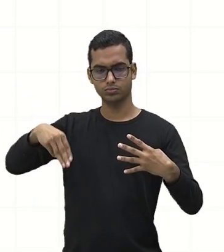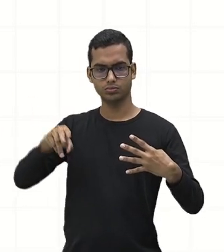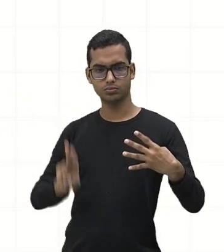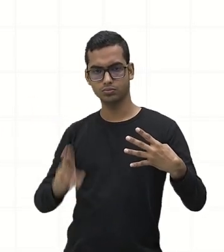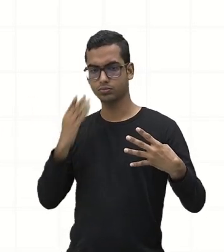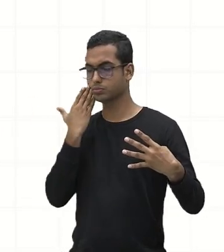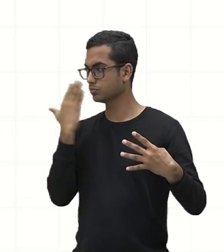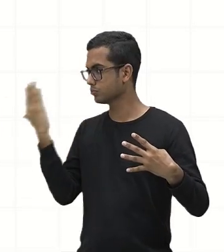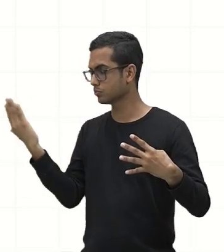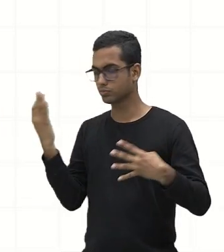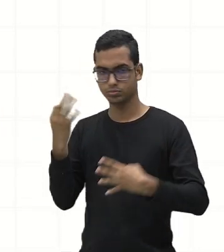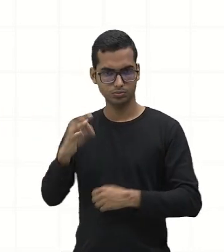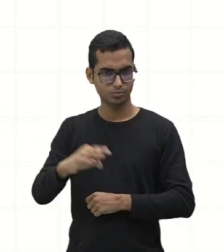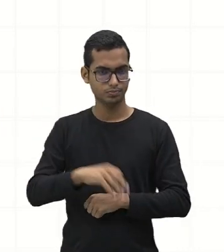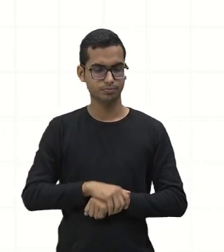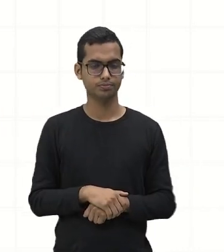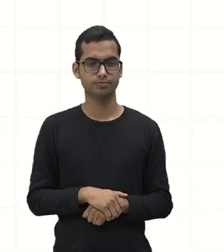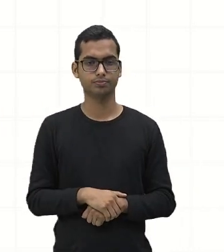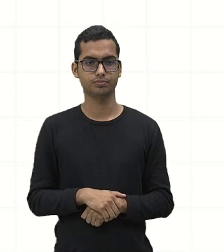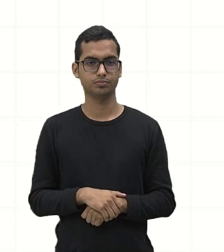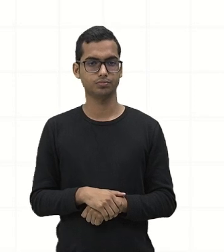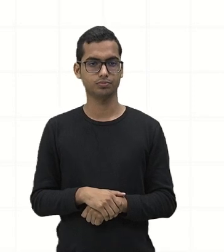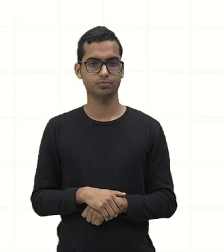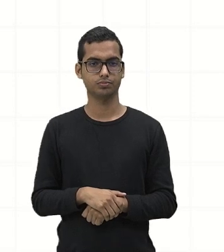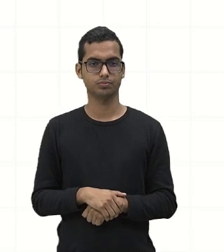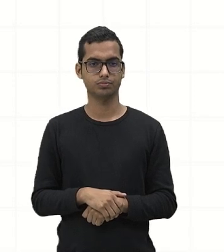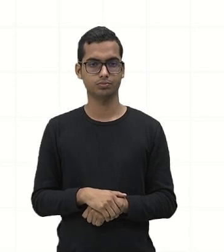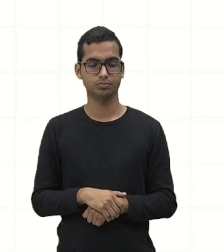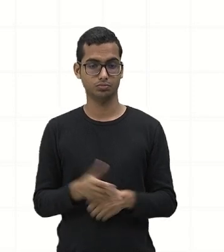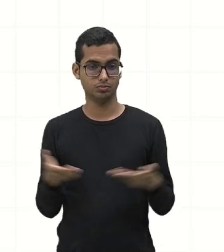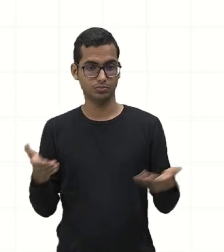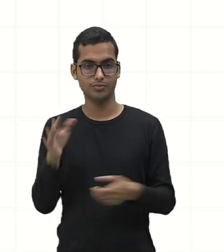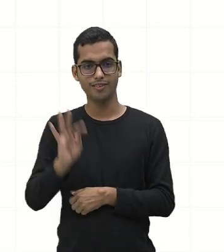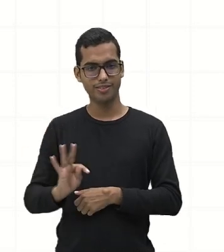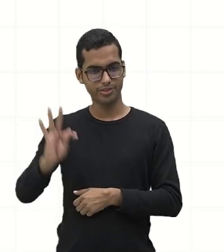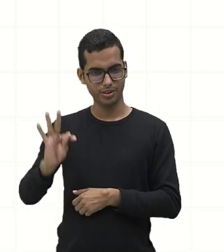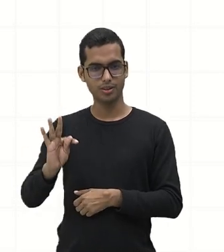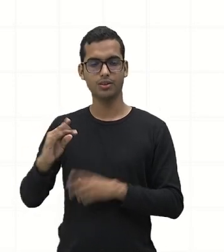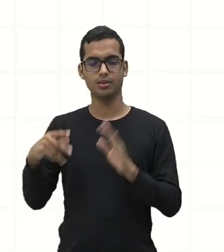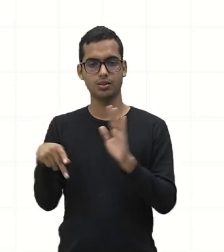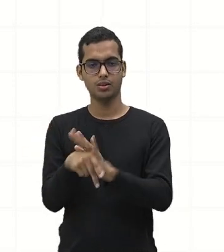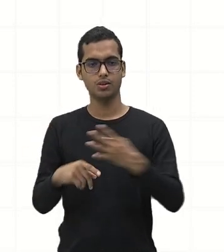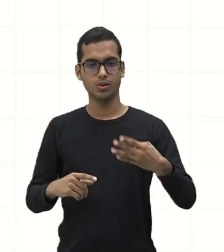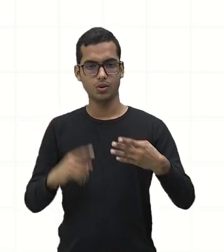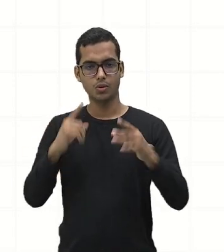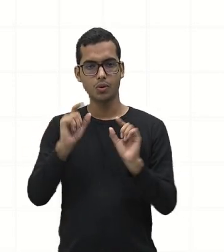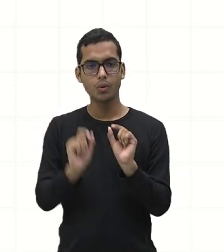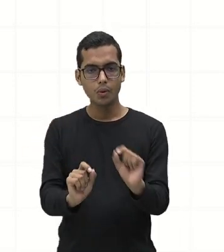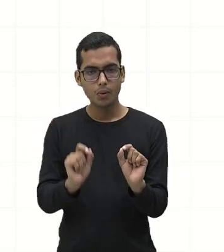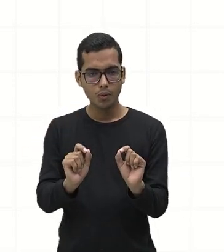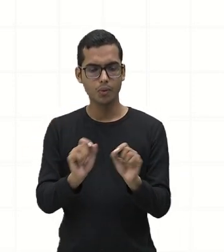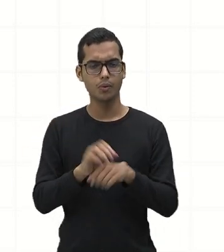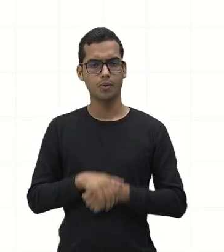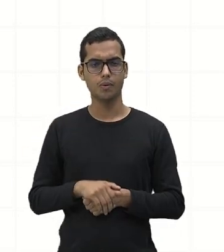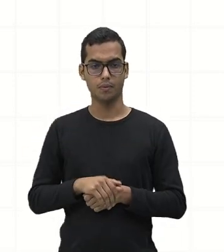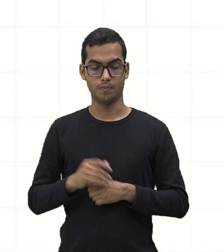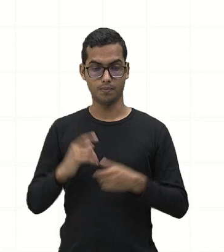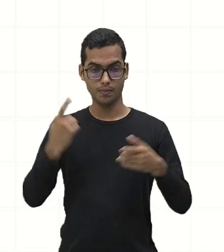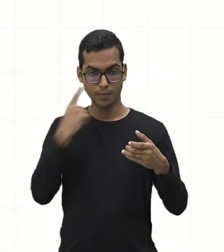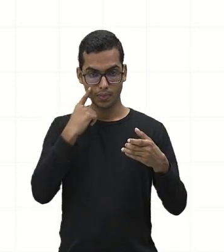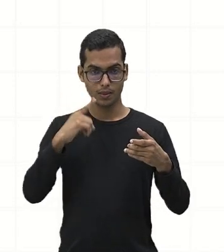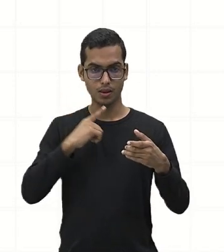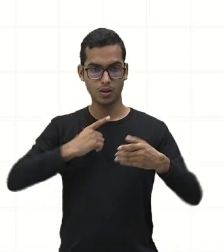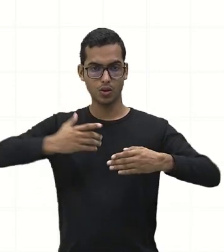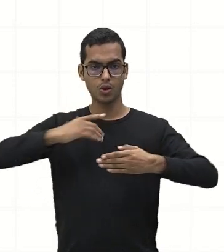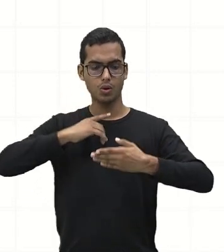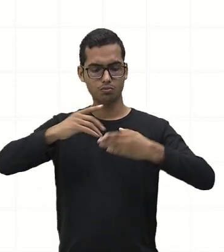explicação. Então tá, a reta T, que corta o fecho de retas paralelas, é denominada de reta